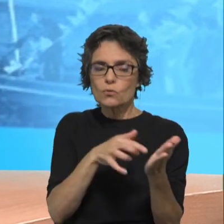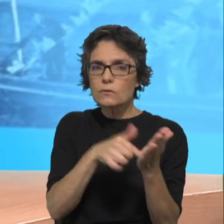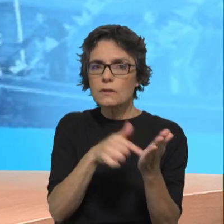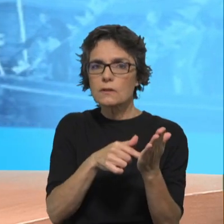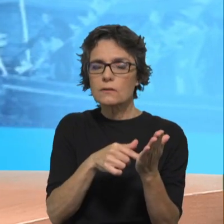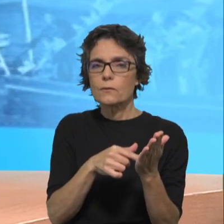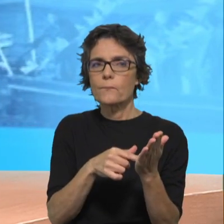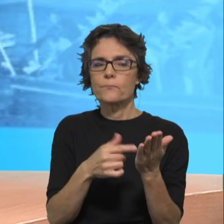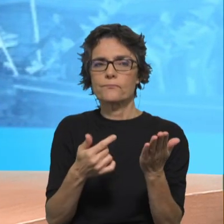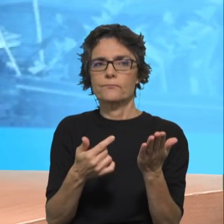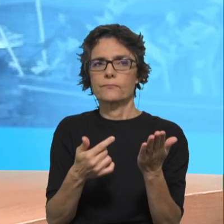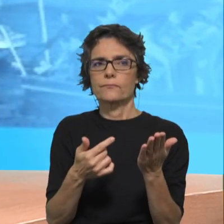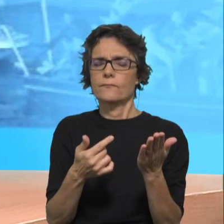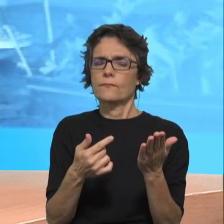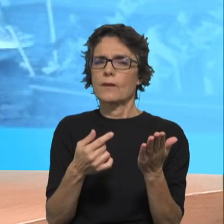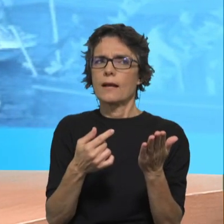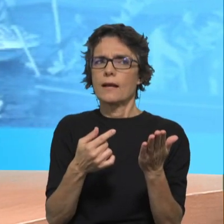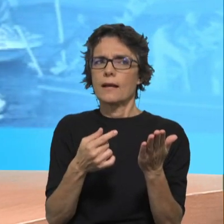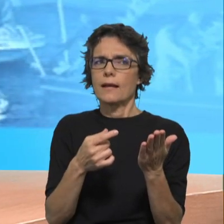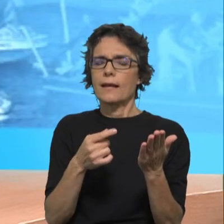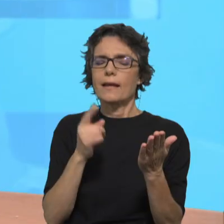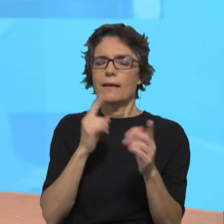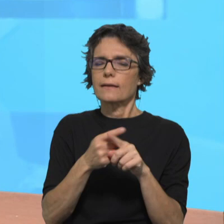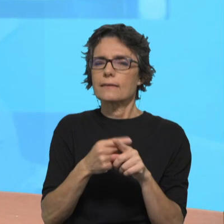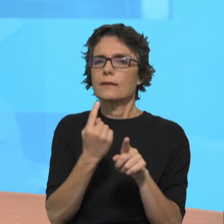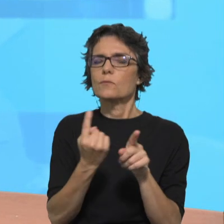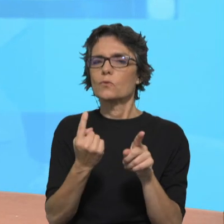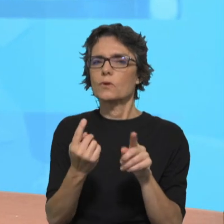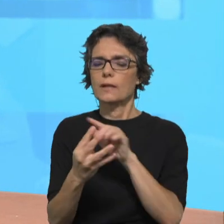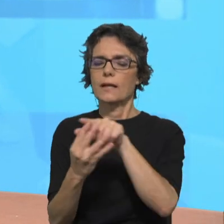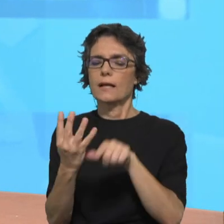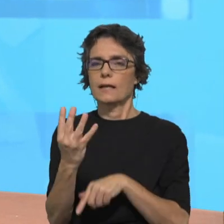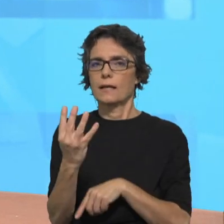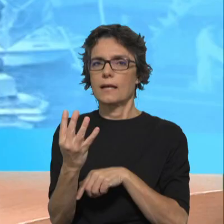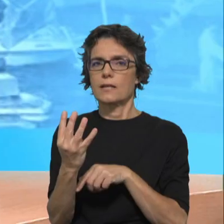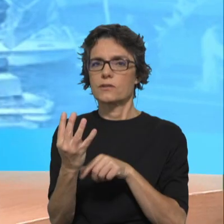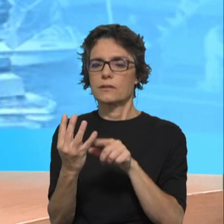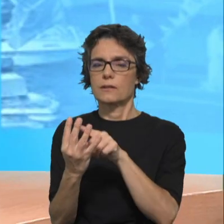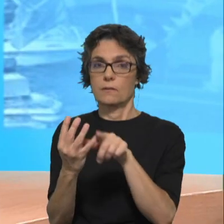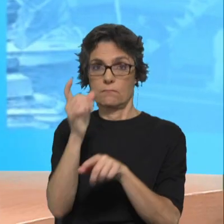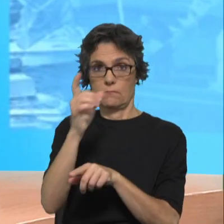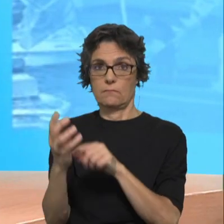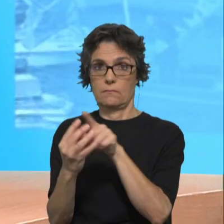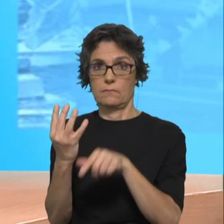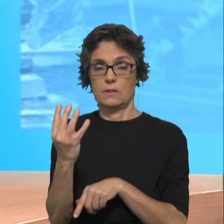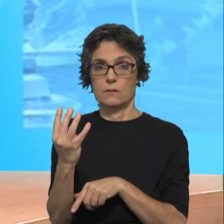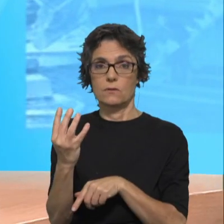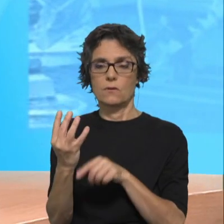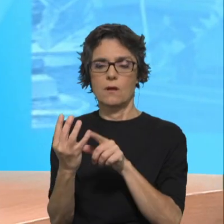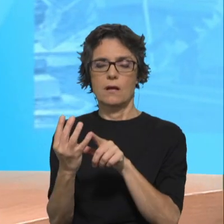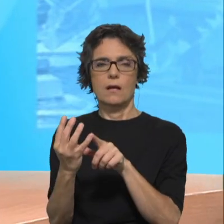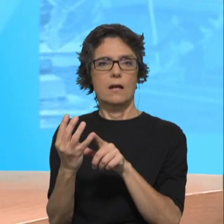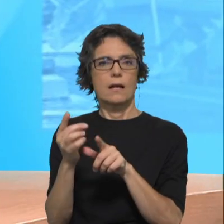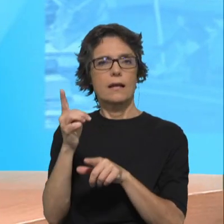4 é cristão. Pelo menos eu assim o entendo. O primeiro, o que vem do Senegal, é claramente islâmico. O